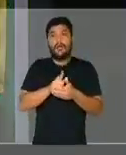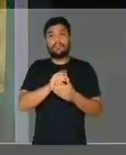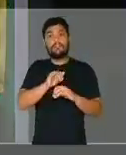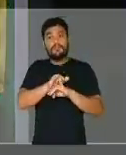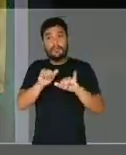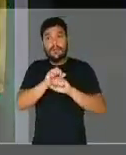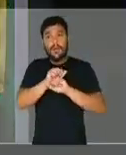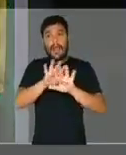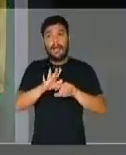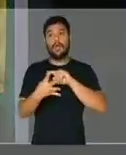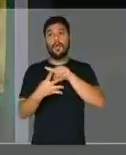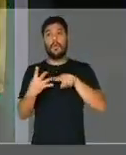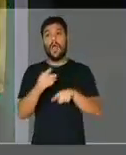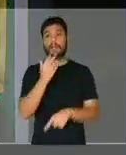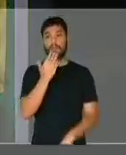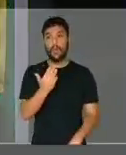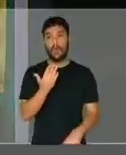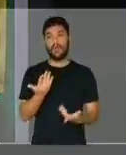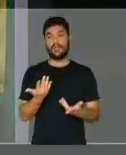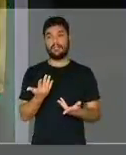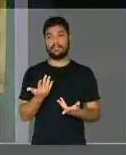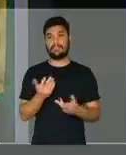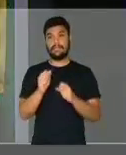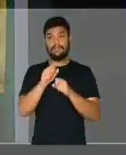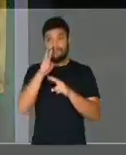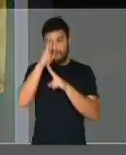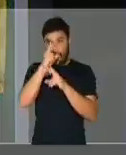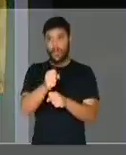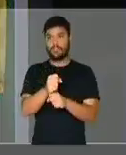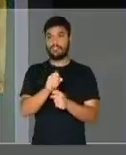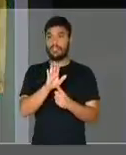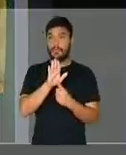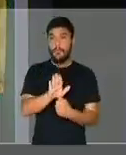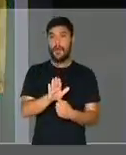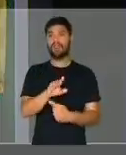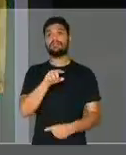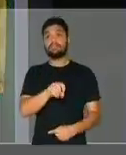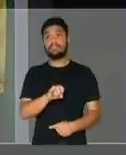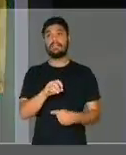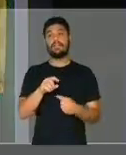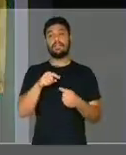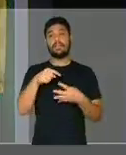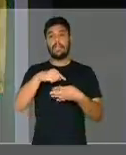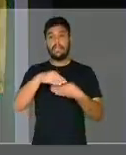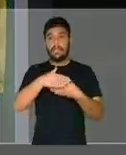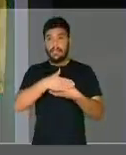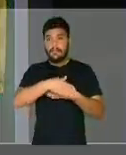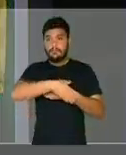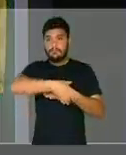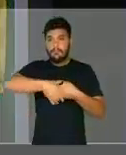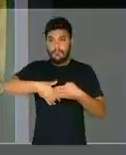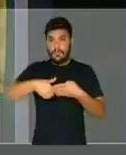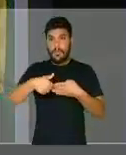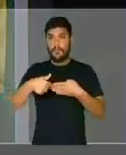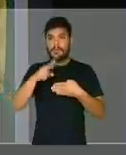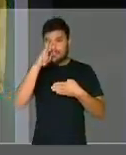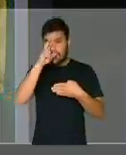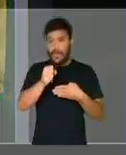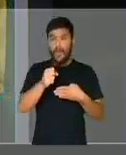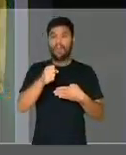em 4 cores, com cores semafóricas, que indiquem se aqueles componentes estão em níveis baixos,